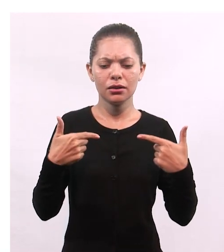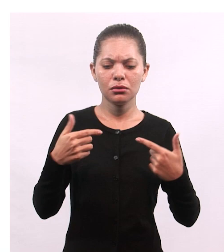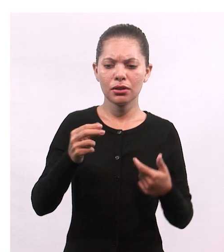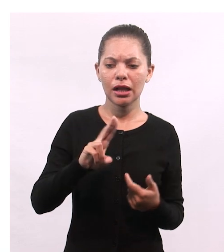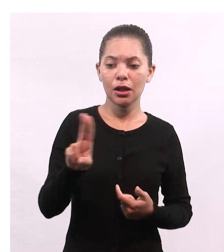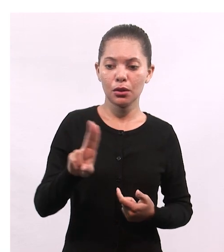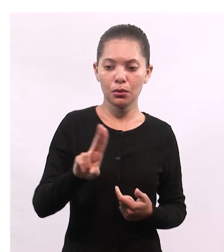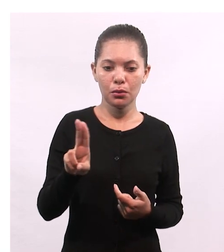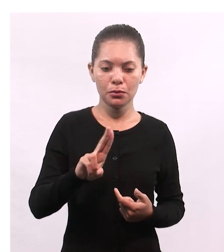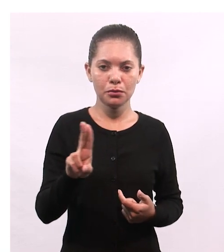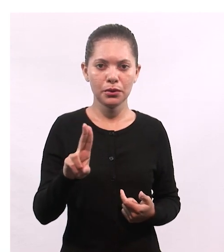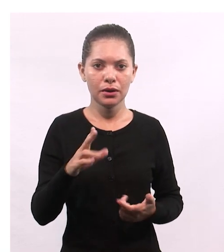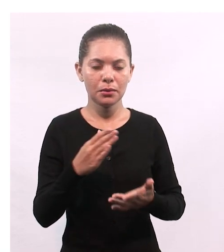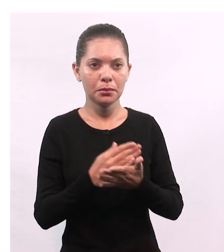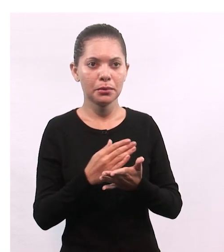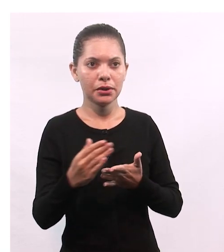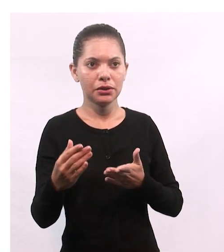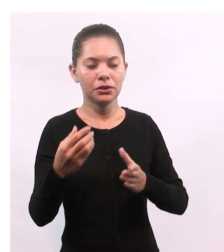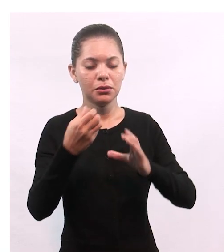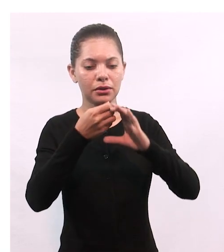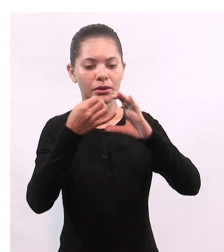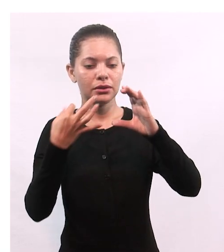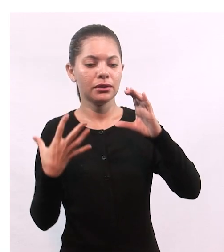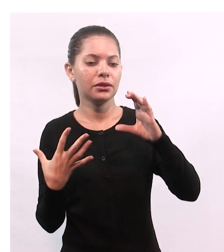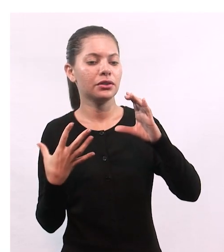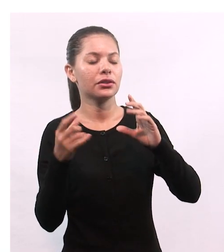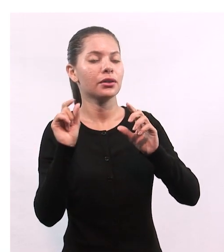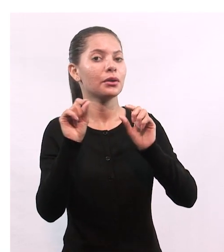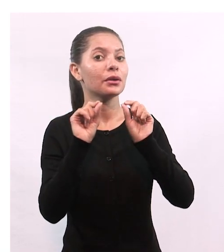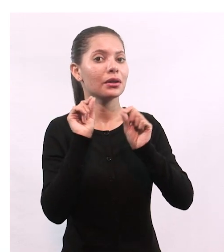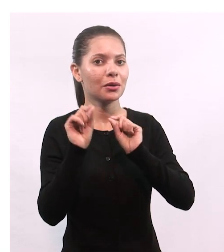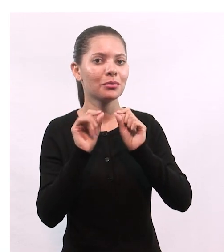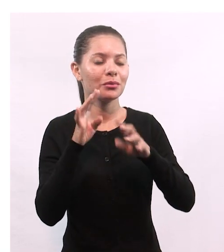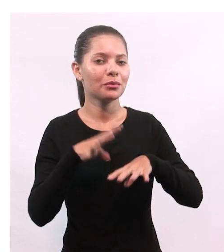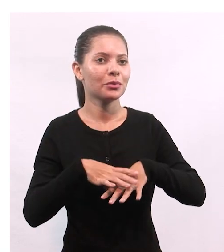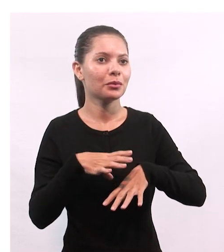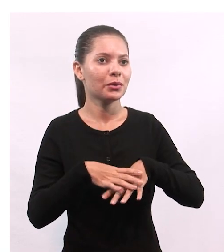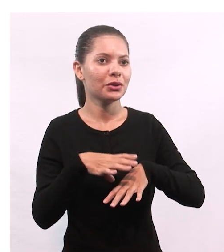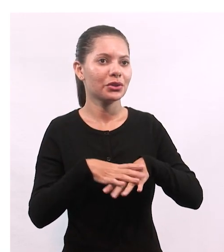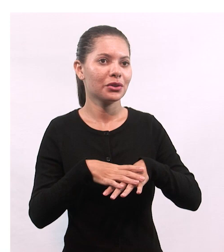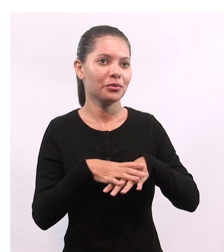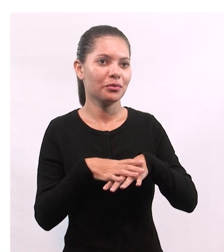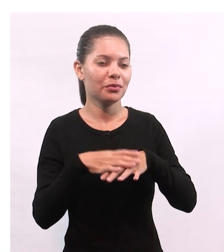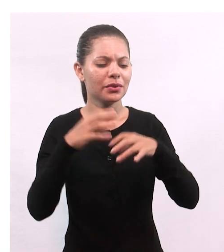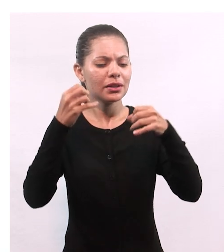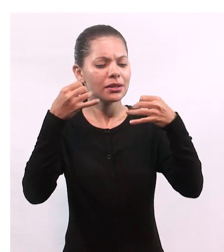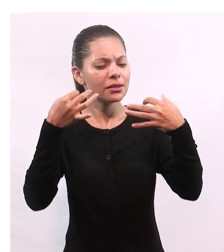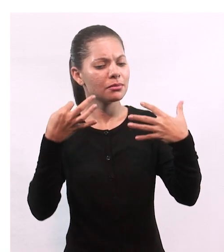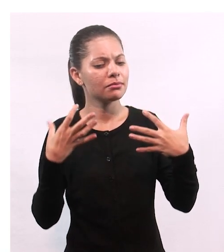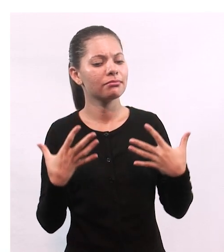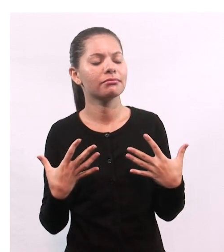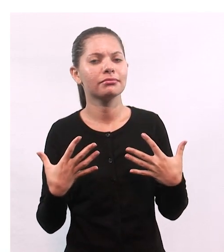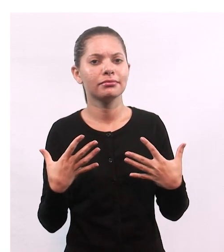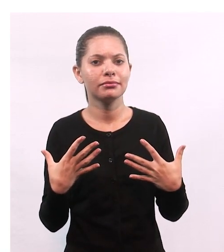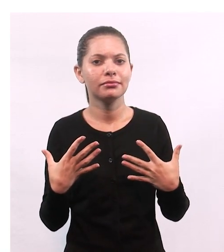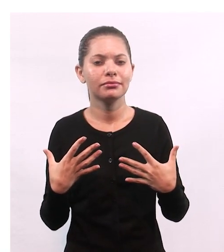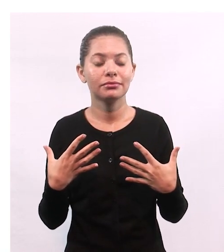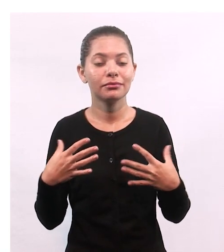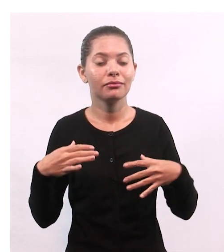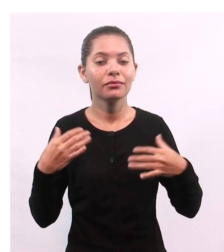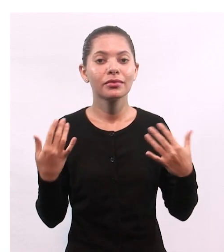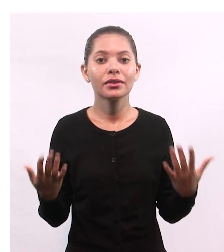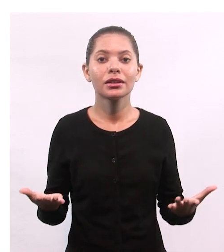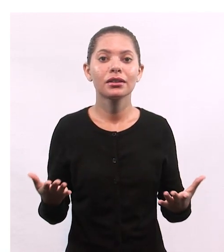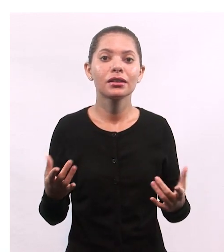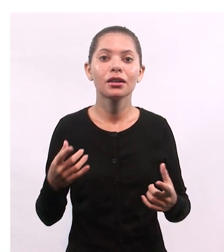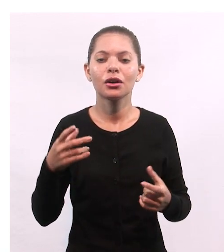E esse ato de dar nome a partir de uma característica é o que a gente chama em matemática de